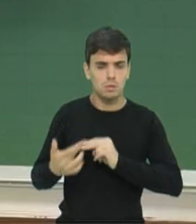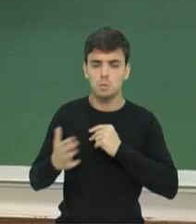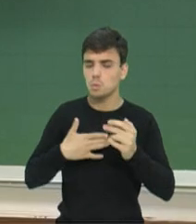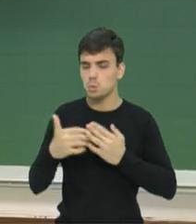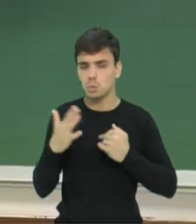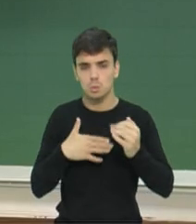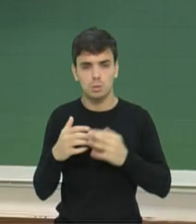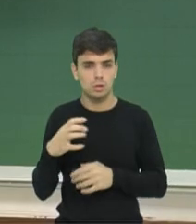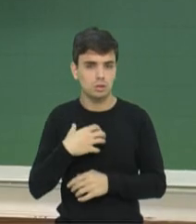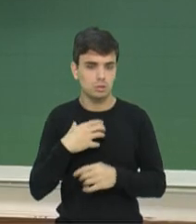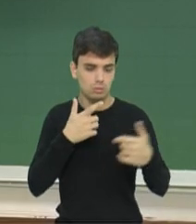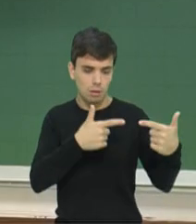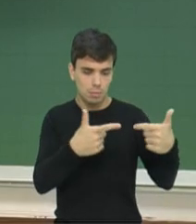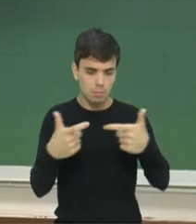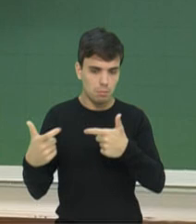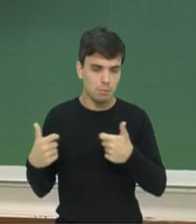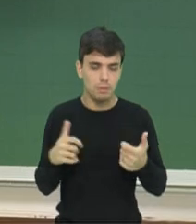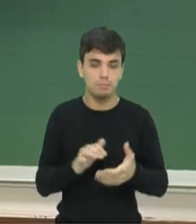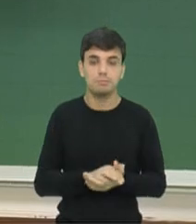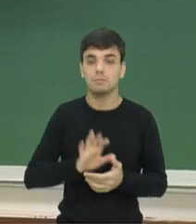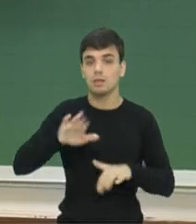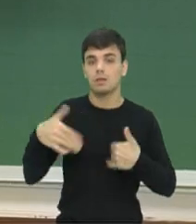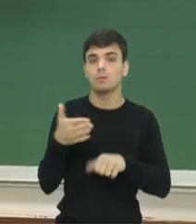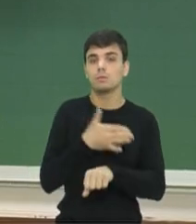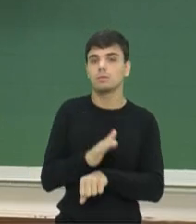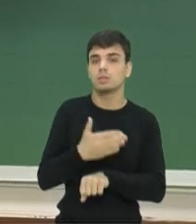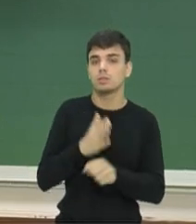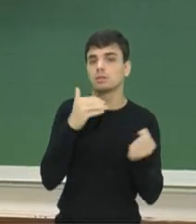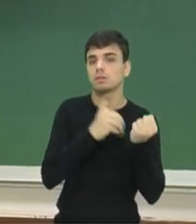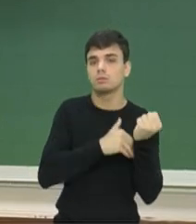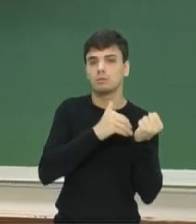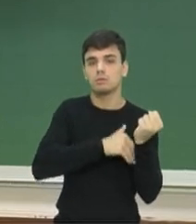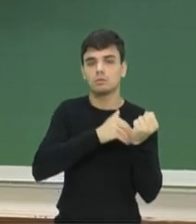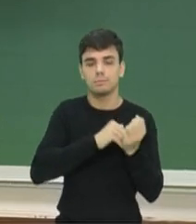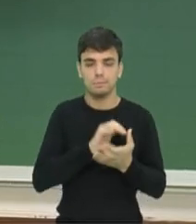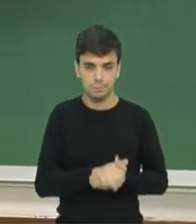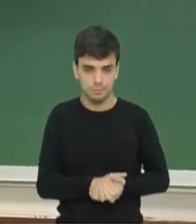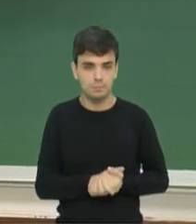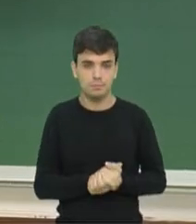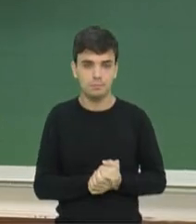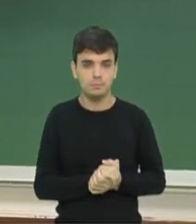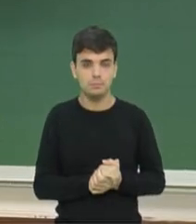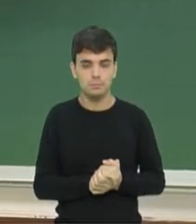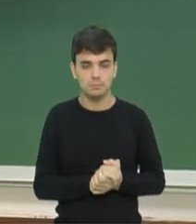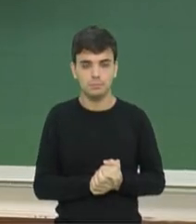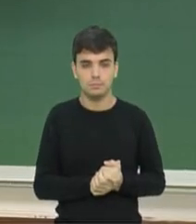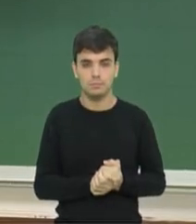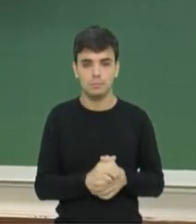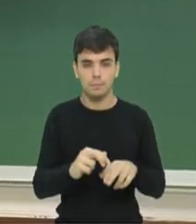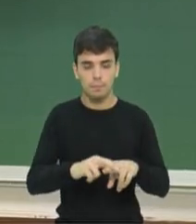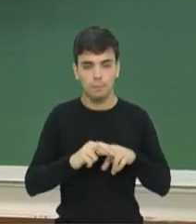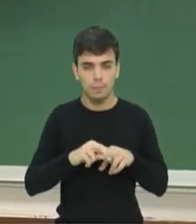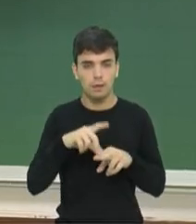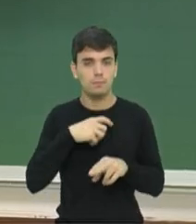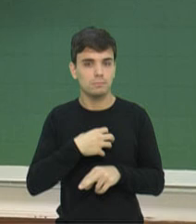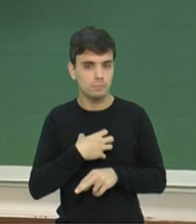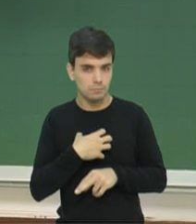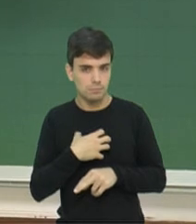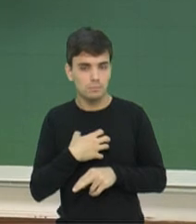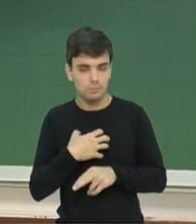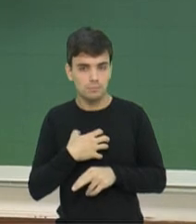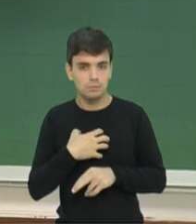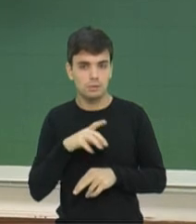início teve a criação, então ele foi praticado em segredo por causa dos senhores feudais, né, como houve essa proibição em Okinawa,